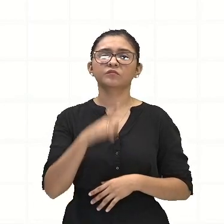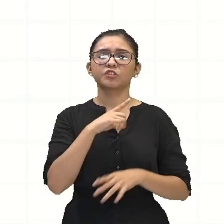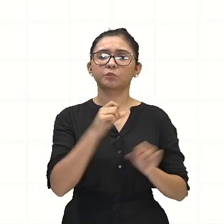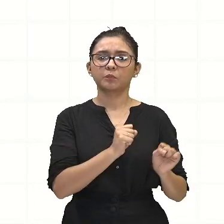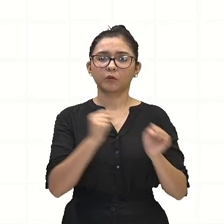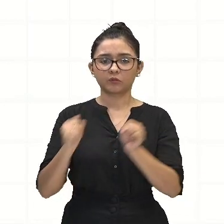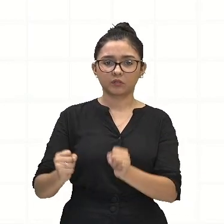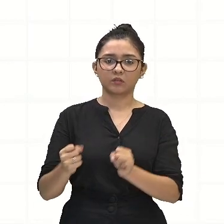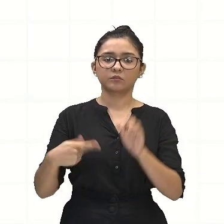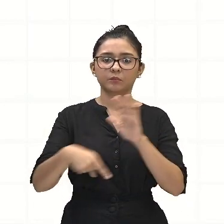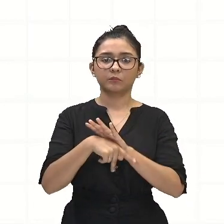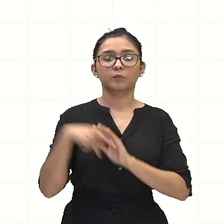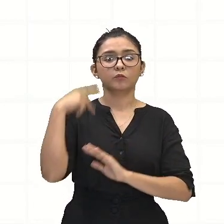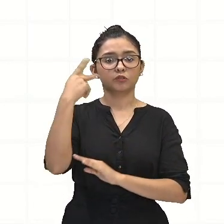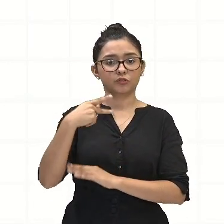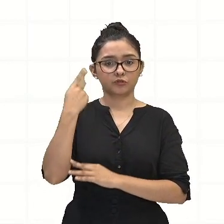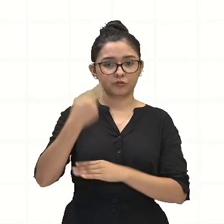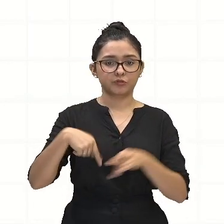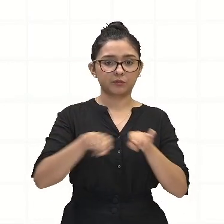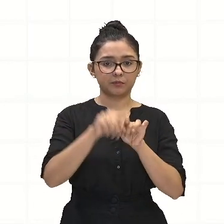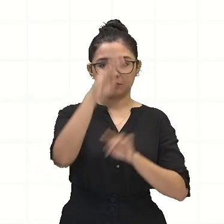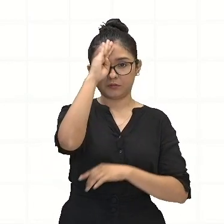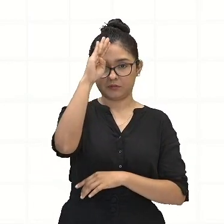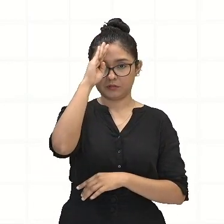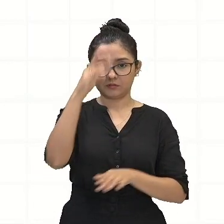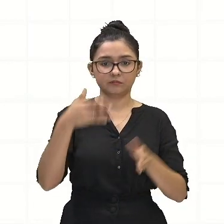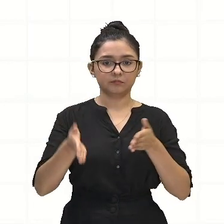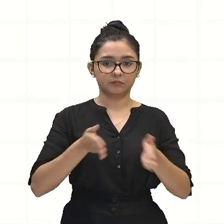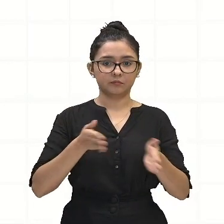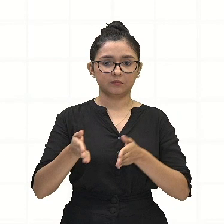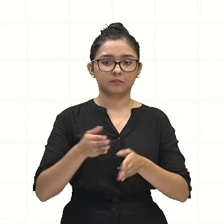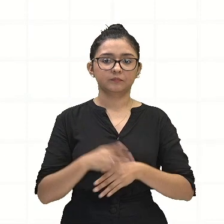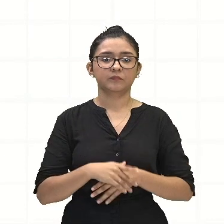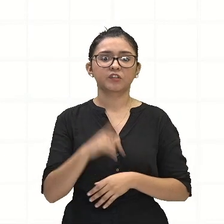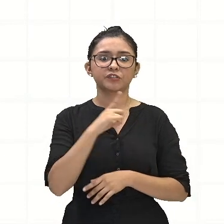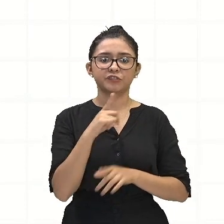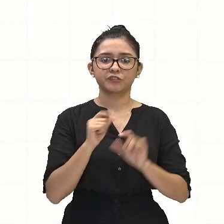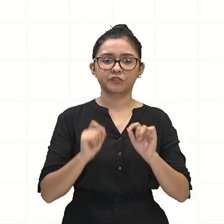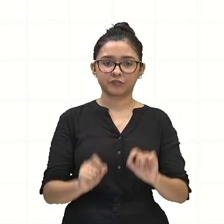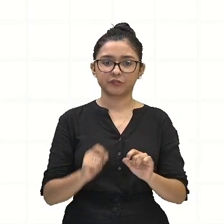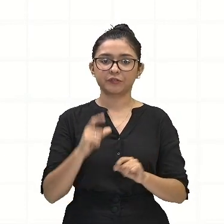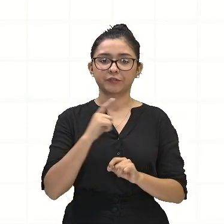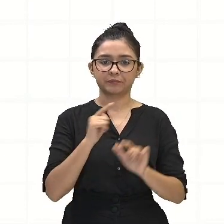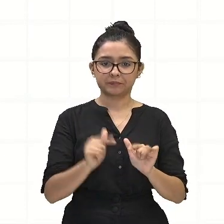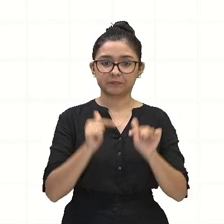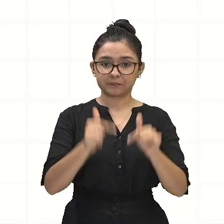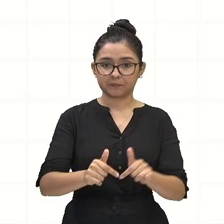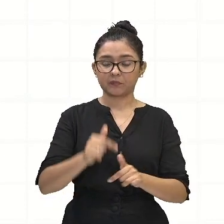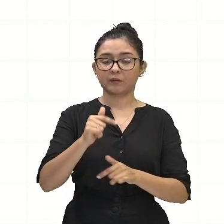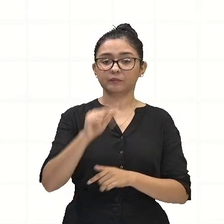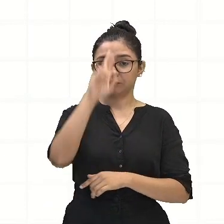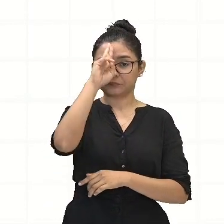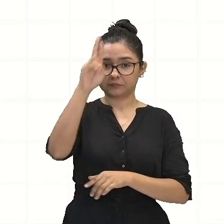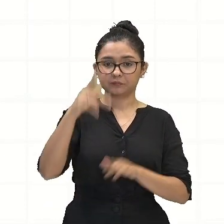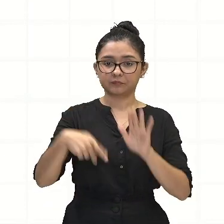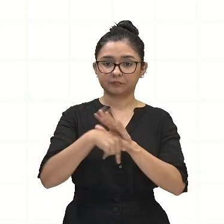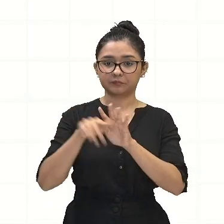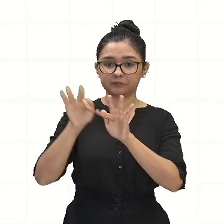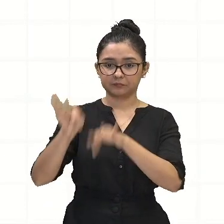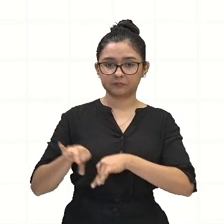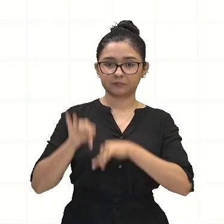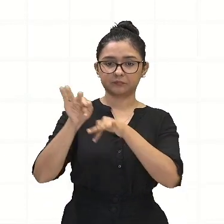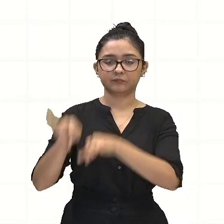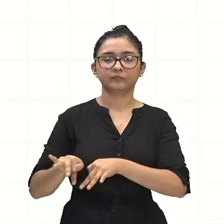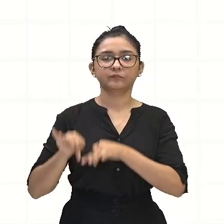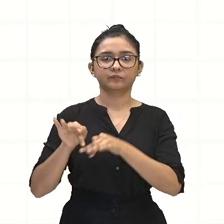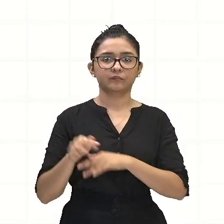fragmentação dos poderes político e militar, que passaram a ser exercidos pelos senhores feudais.